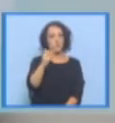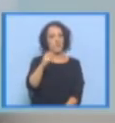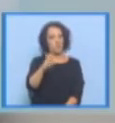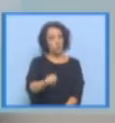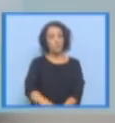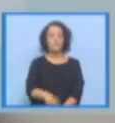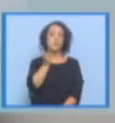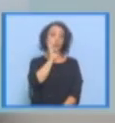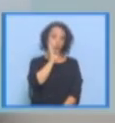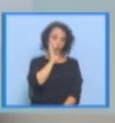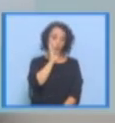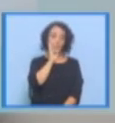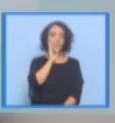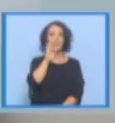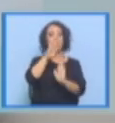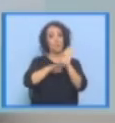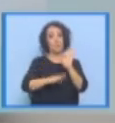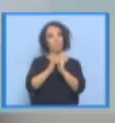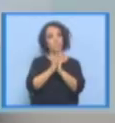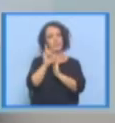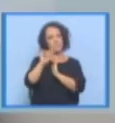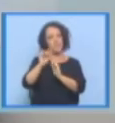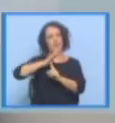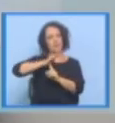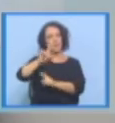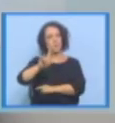logo, sintonize connosco com a Eclésia também na Antena 1,